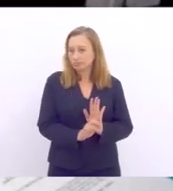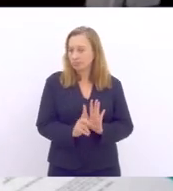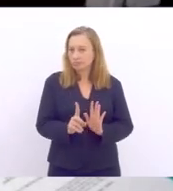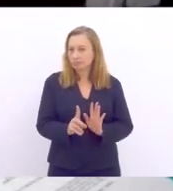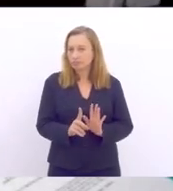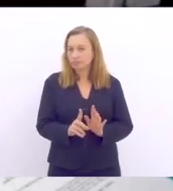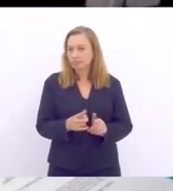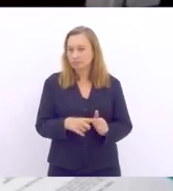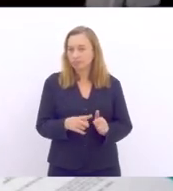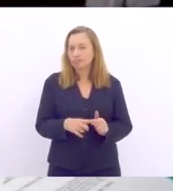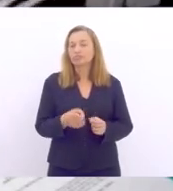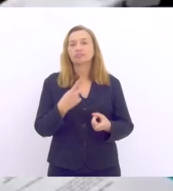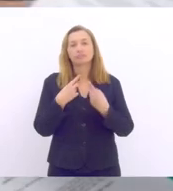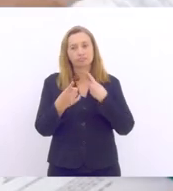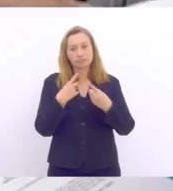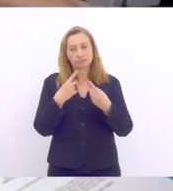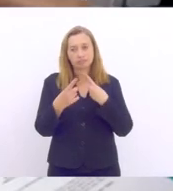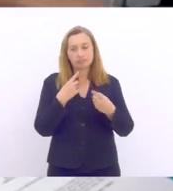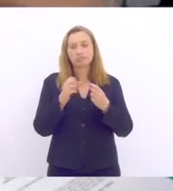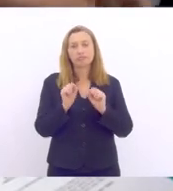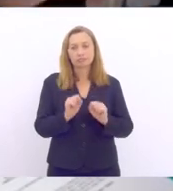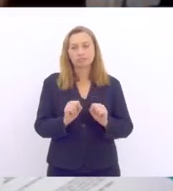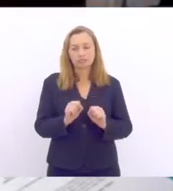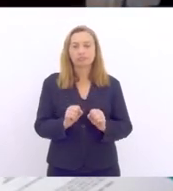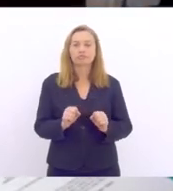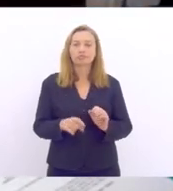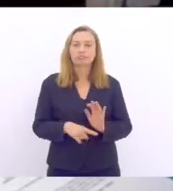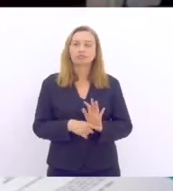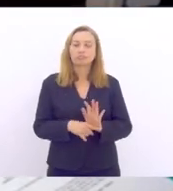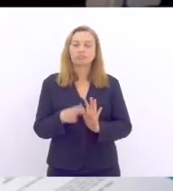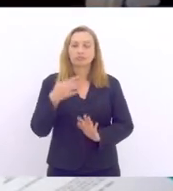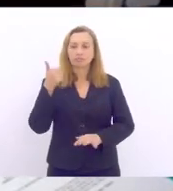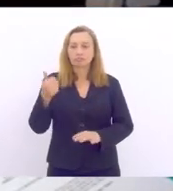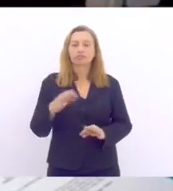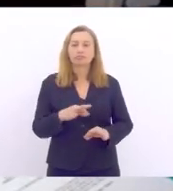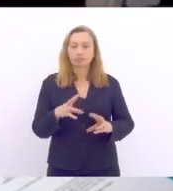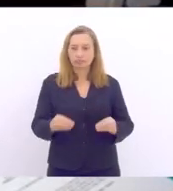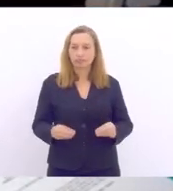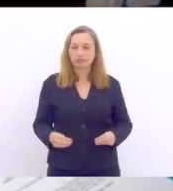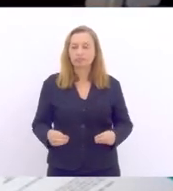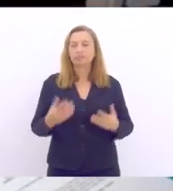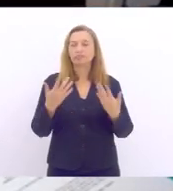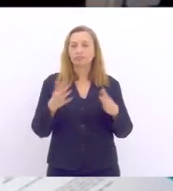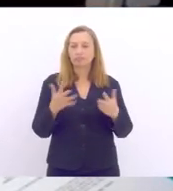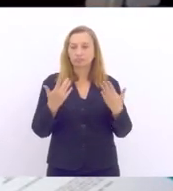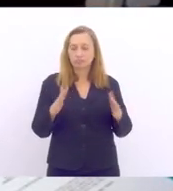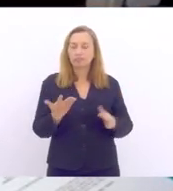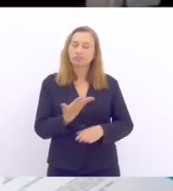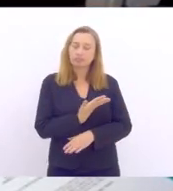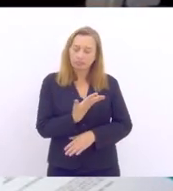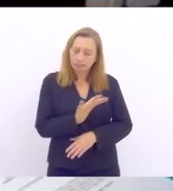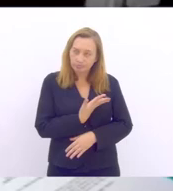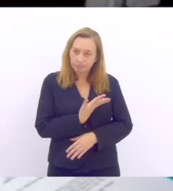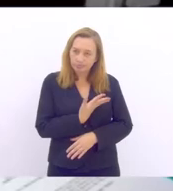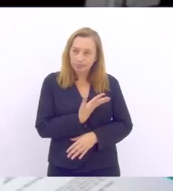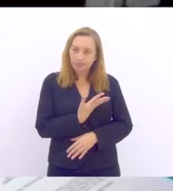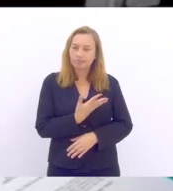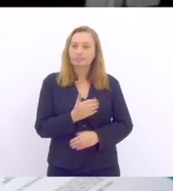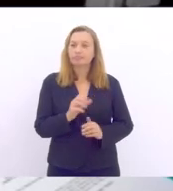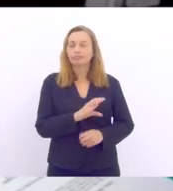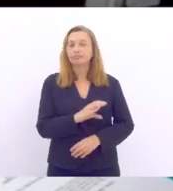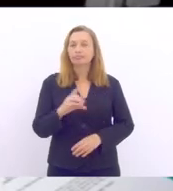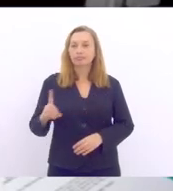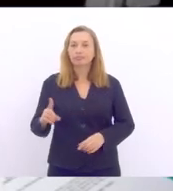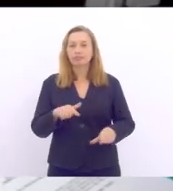batalha, estou aberto a discuti-las e às ponderações de todo mundo. Quero saudar meus colegas, né, que coordenam aí